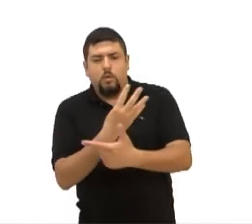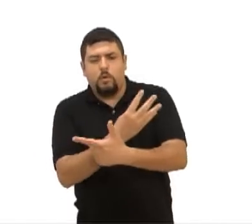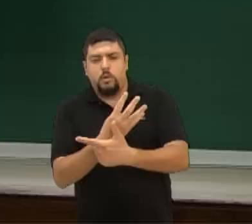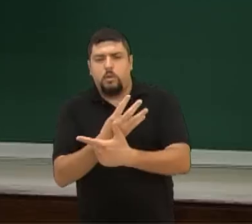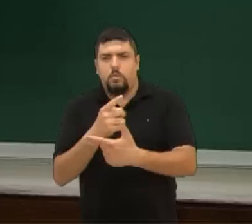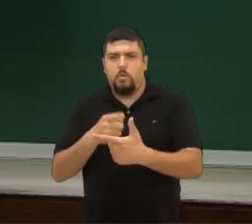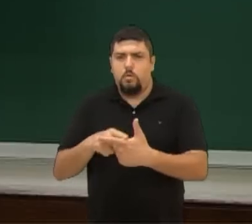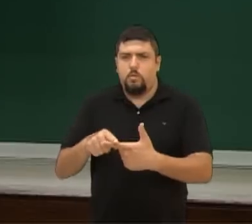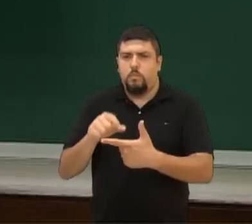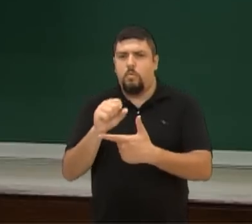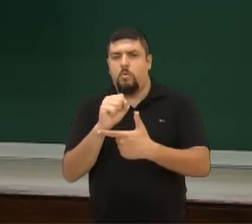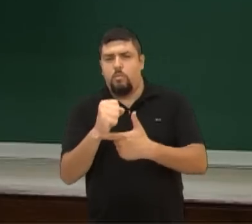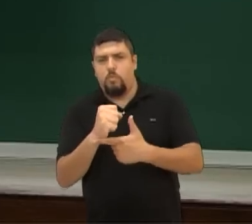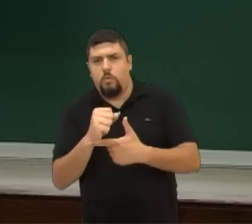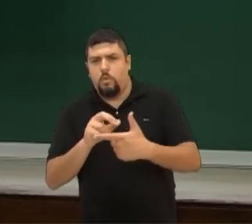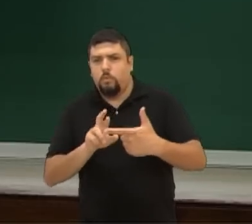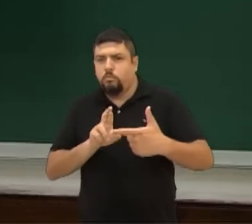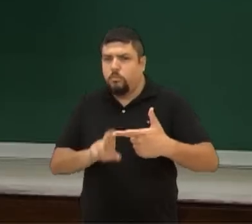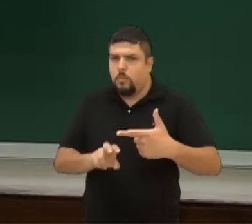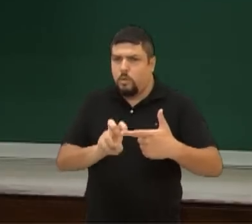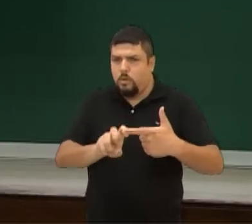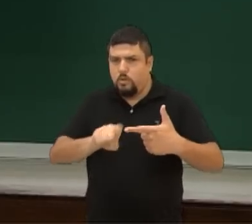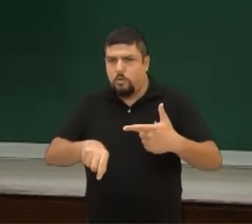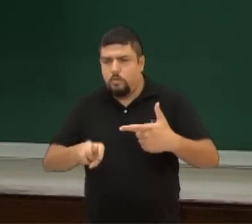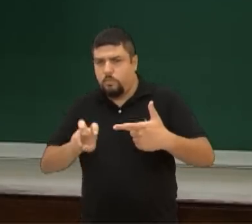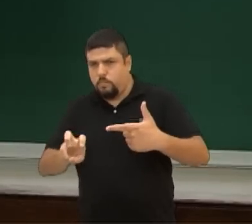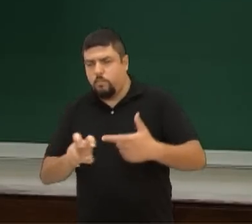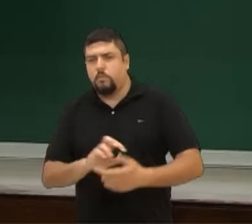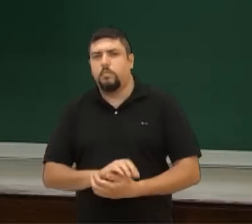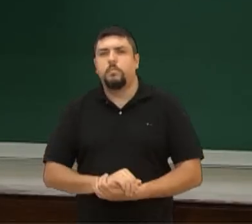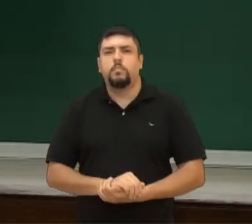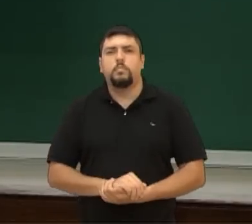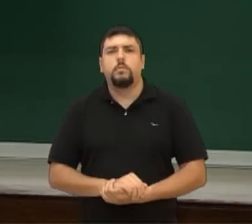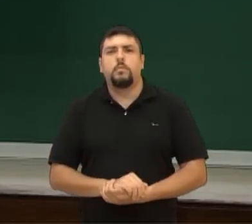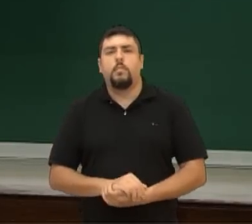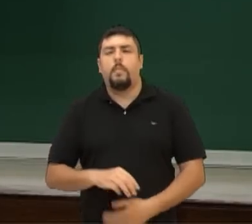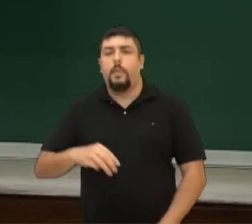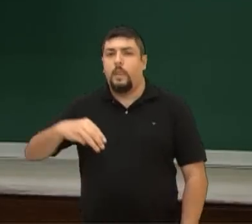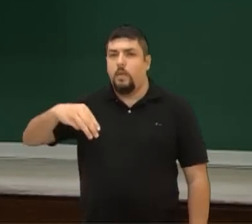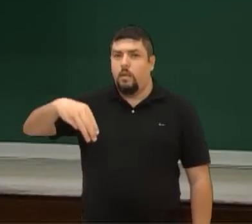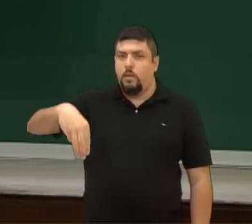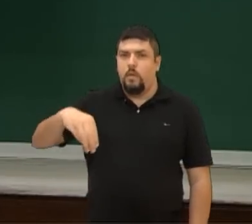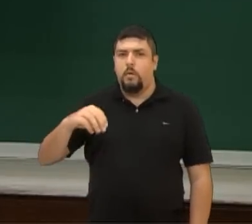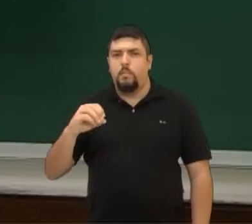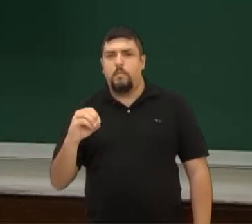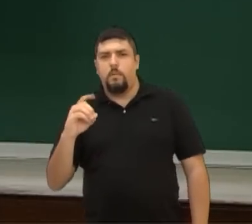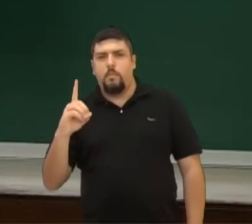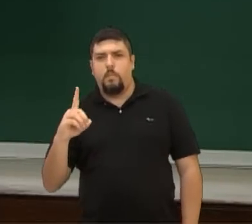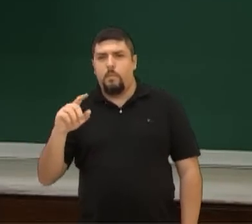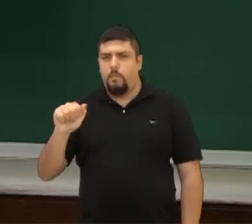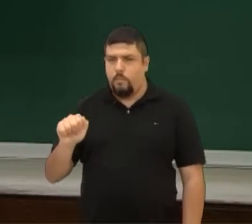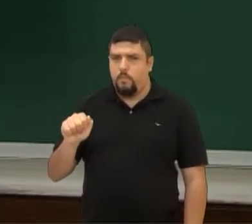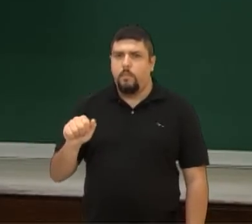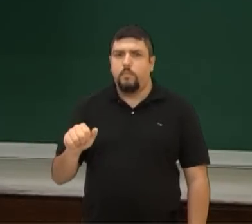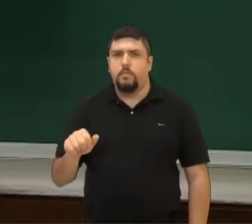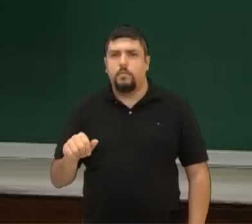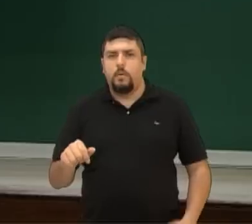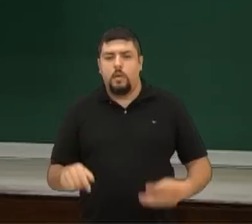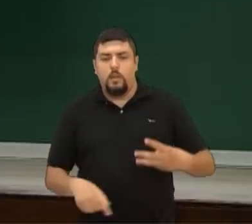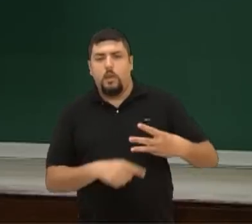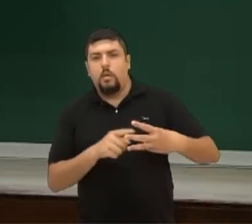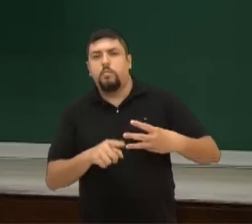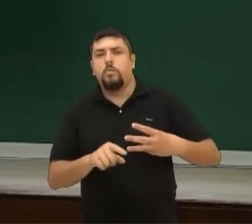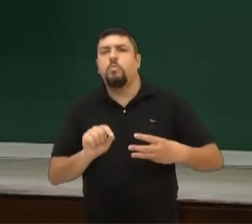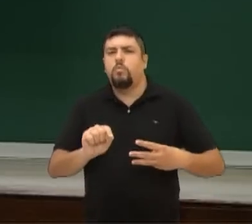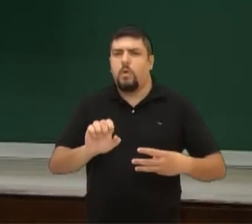deu uma média aritmética de 5,5. Bom, moda, você viu o que eu fiz antes da mediana. Moda é o número